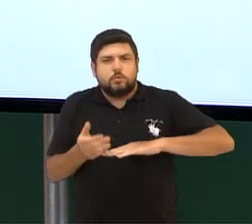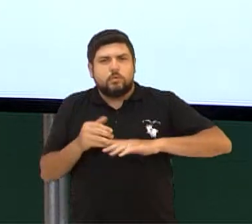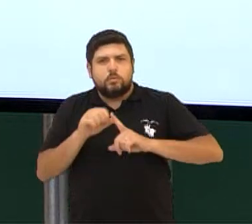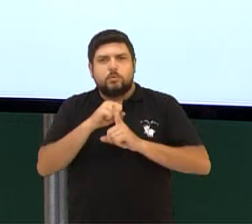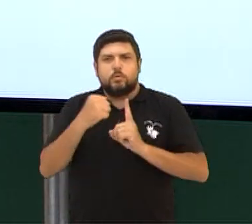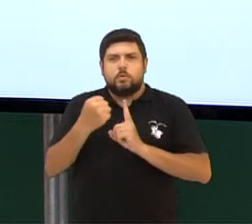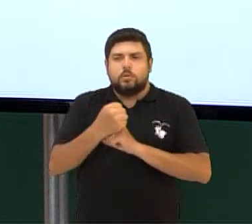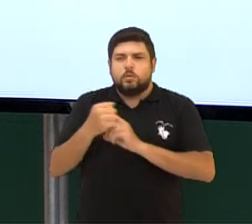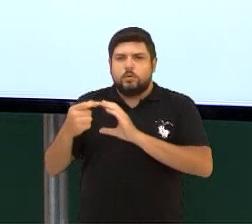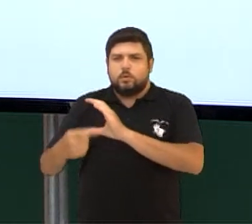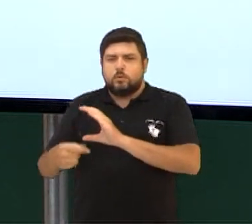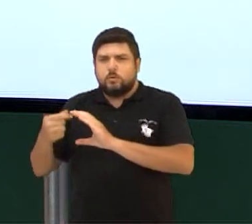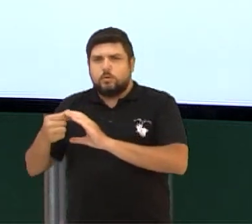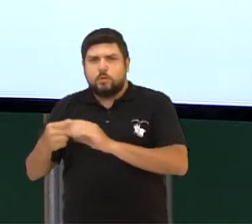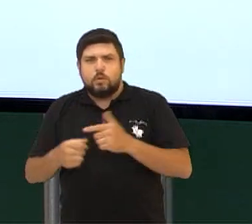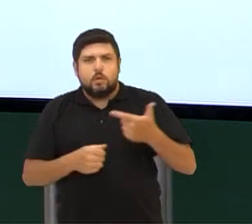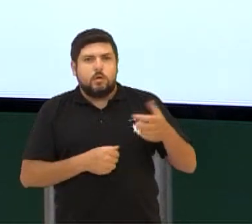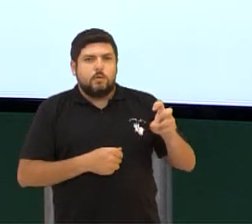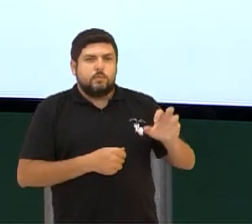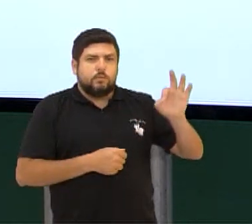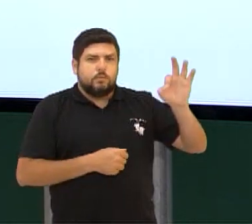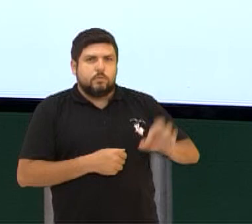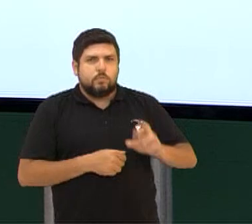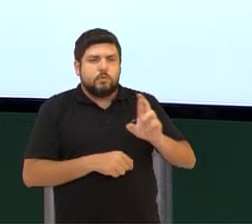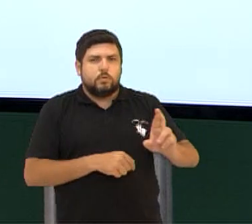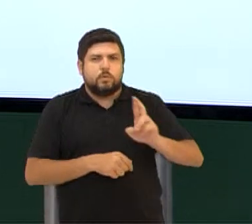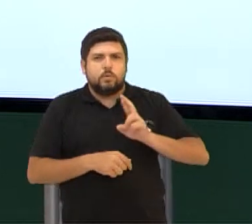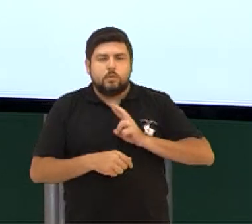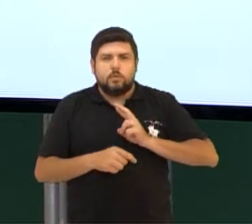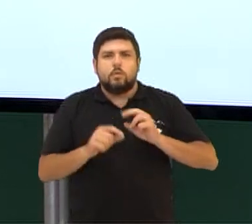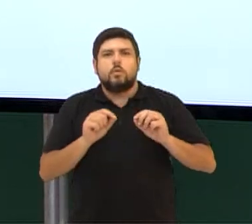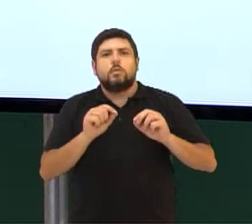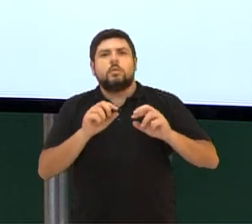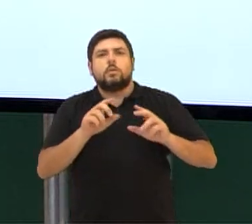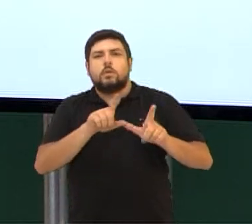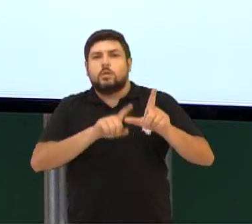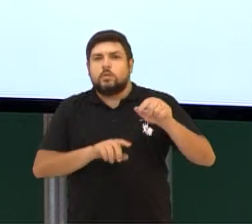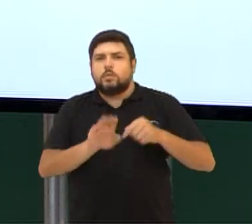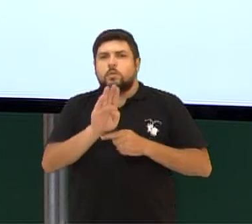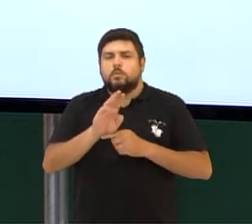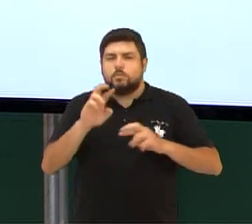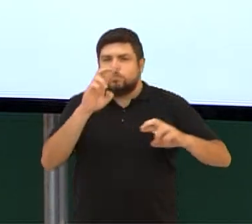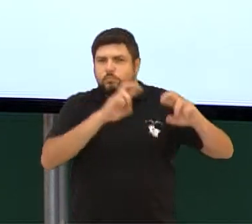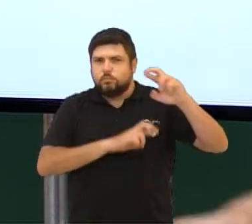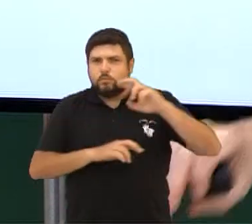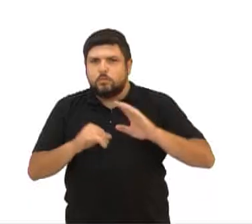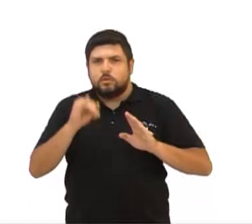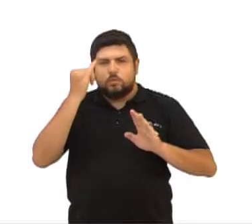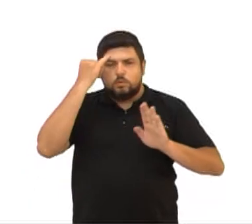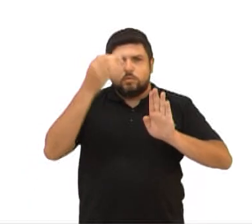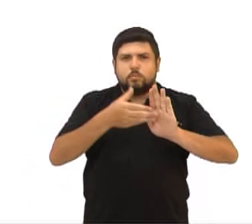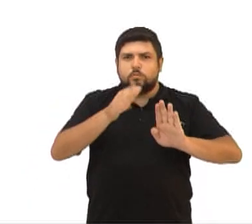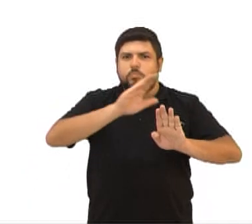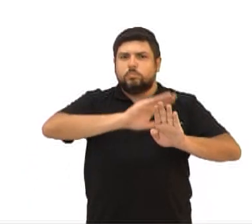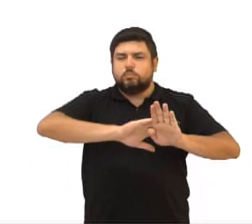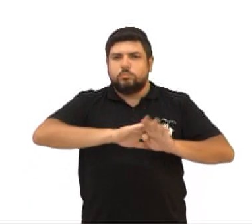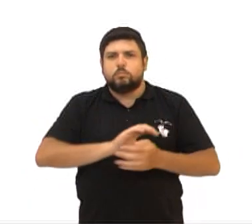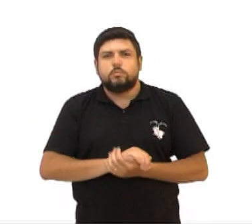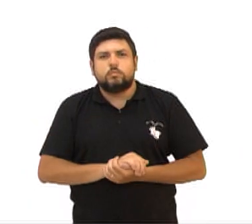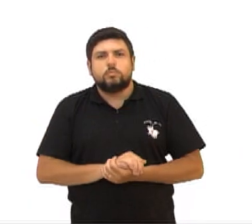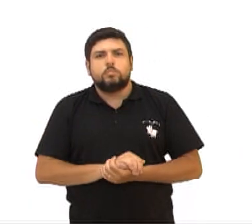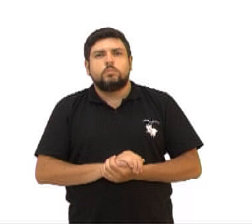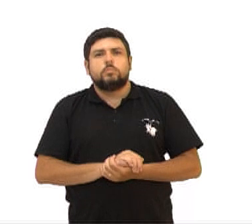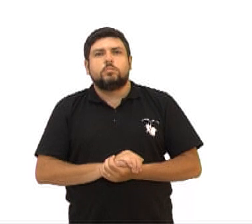e 25% responderam letra B, análise da ideologia em situações concretas. Muito bem, muito bem. Então a galera aí, a grande